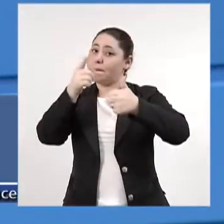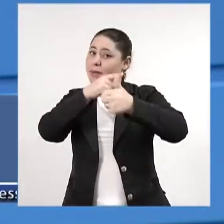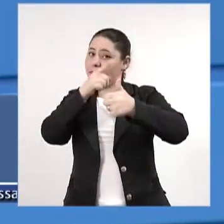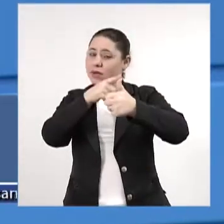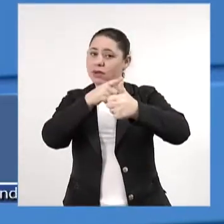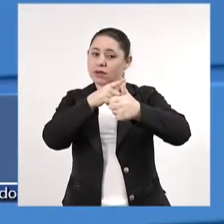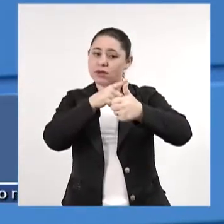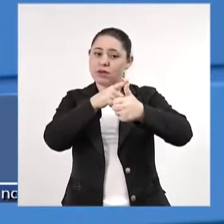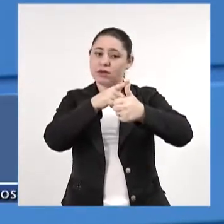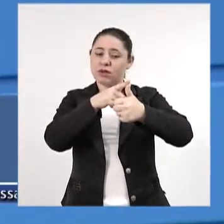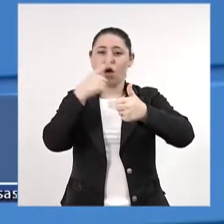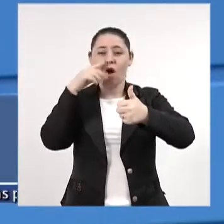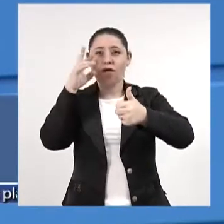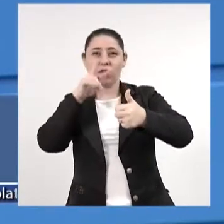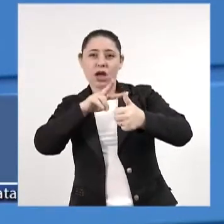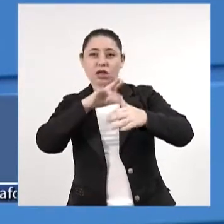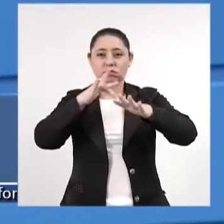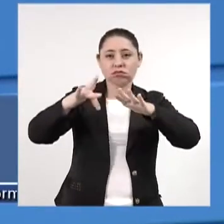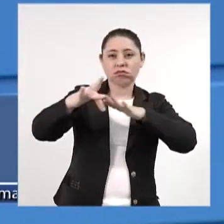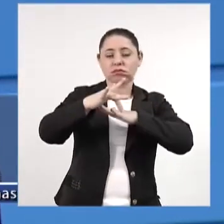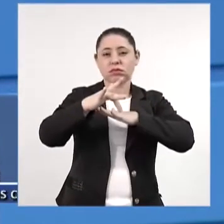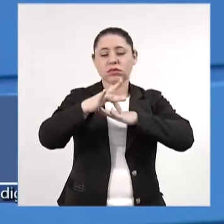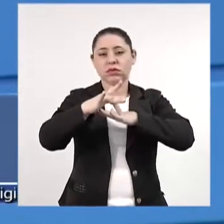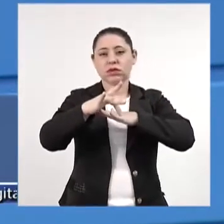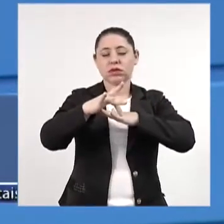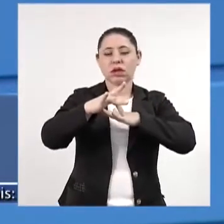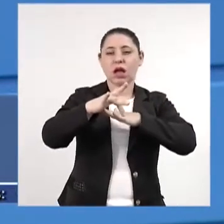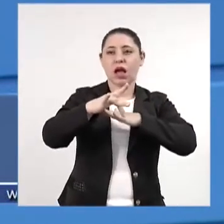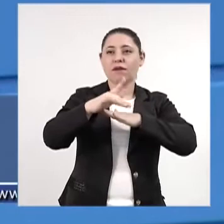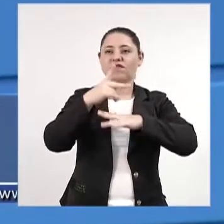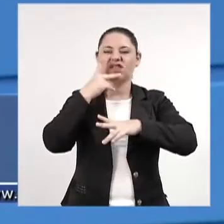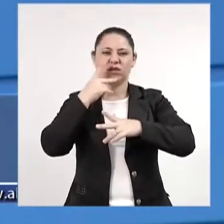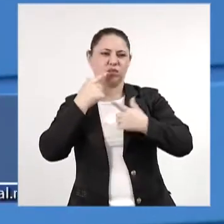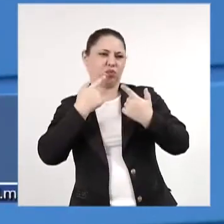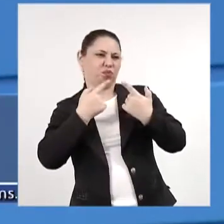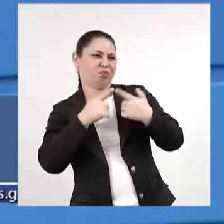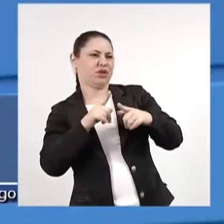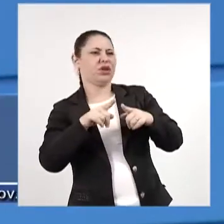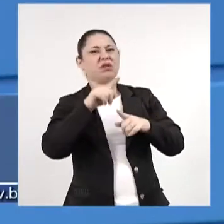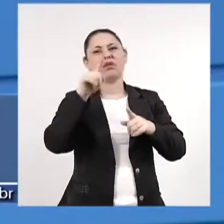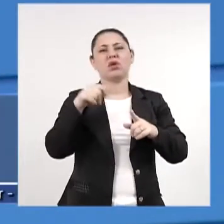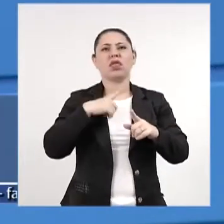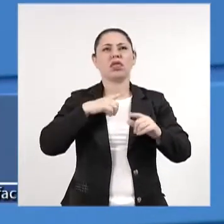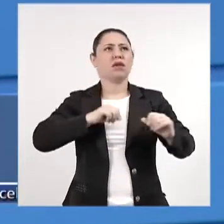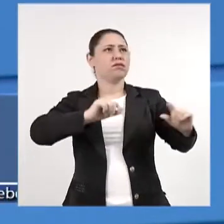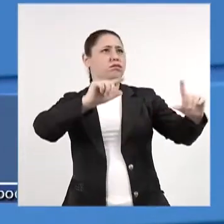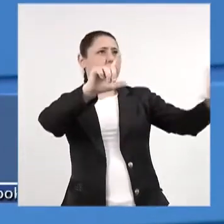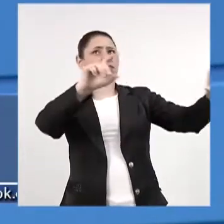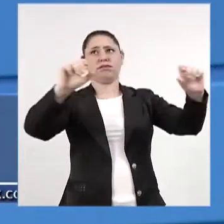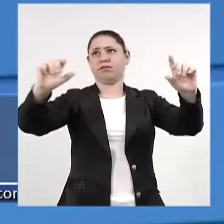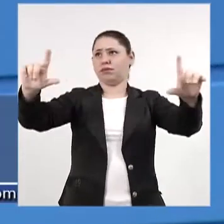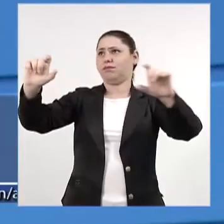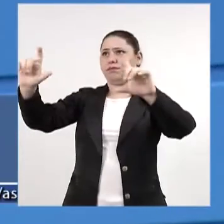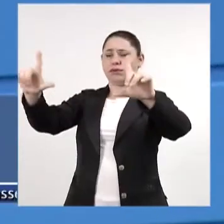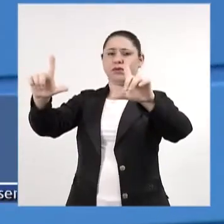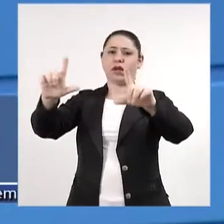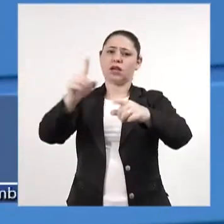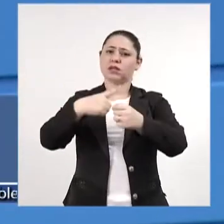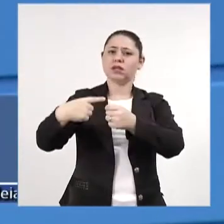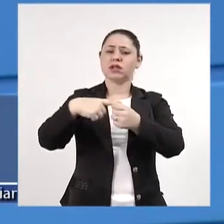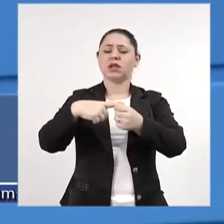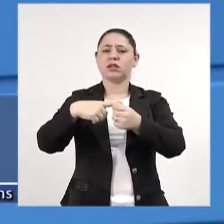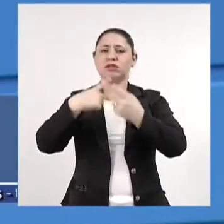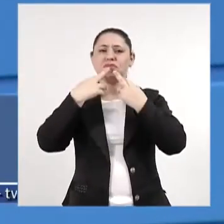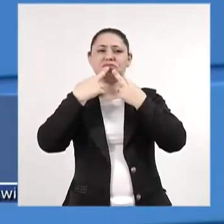que você vê hoje nas redes sociais, Simpetro questionando, colocou outdoor em todas as cidades aí, criticando